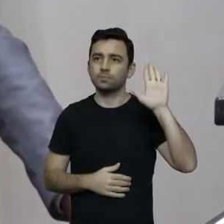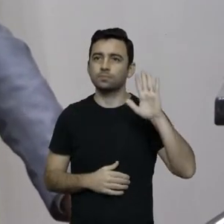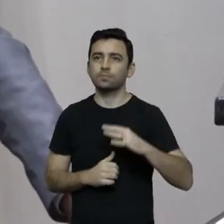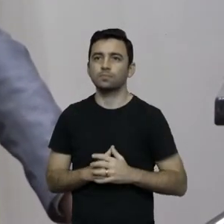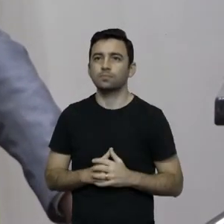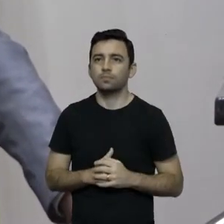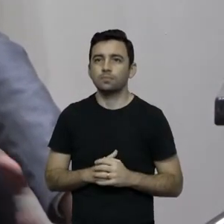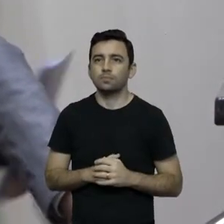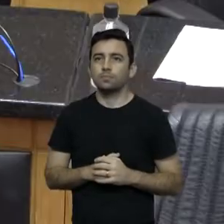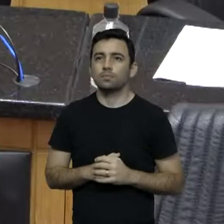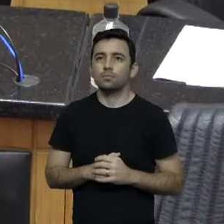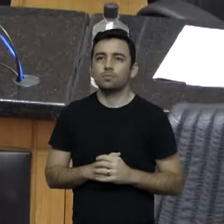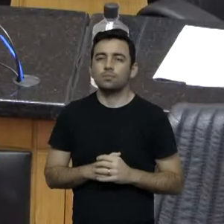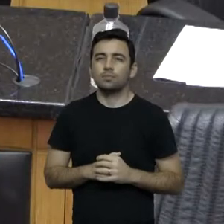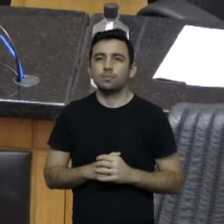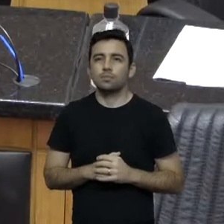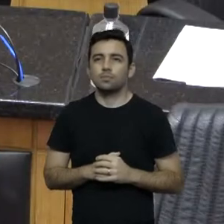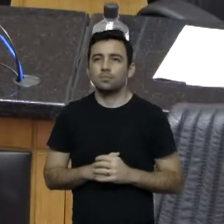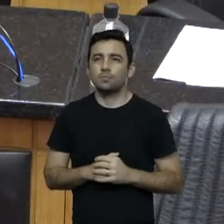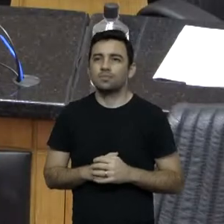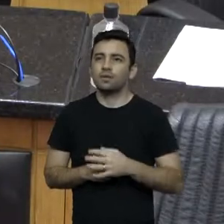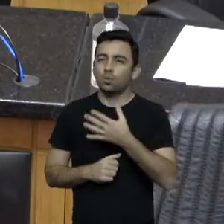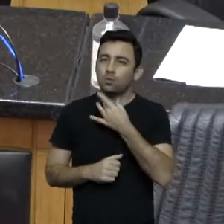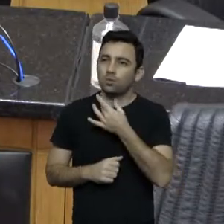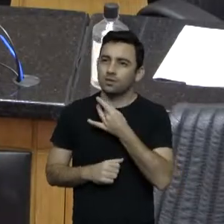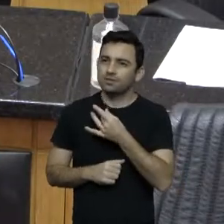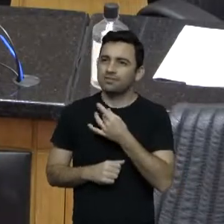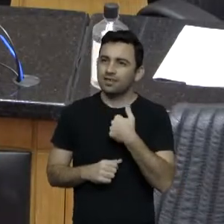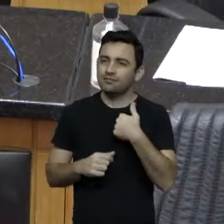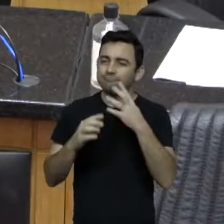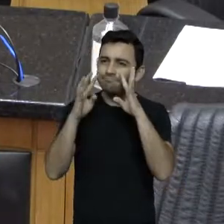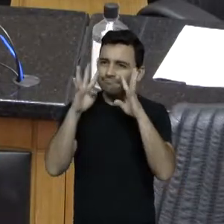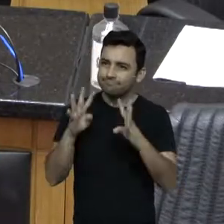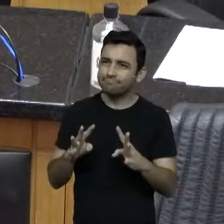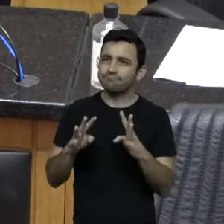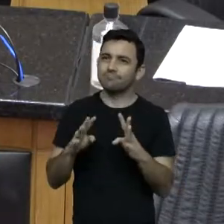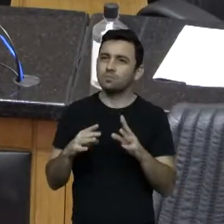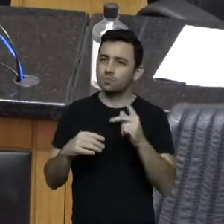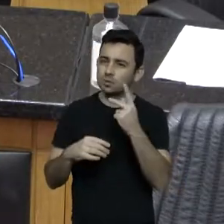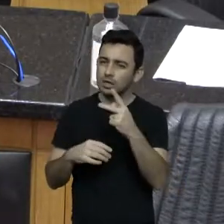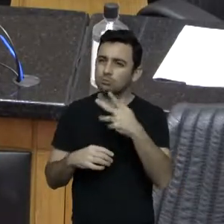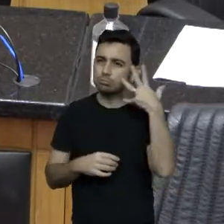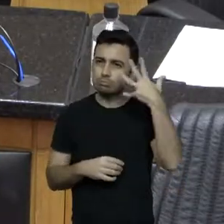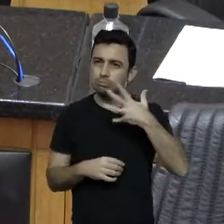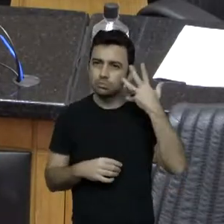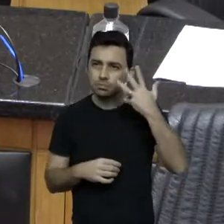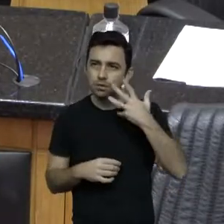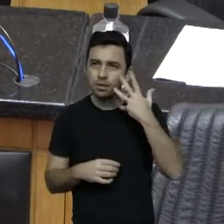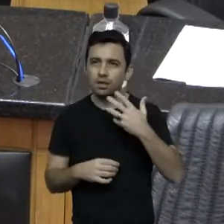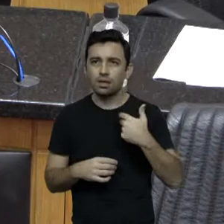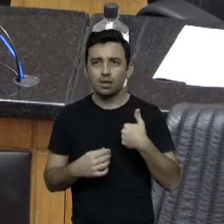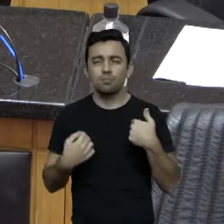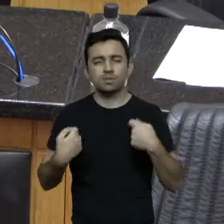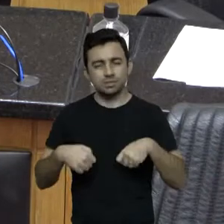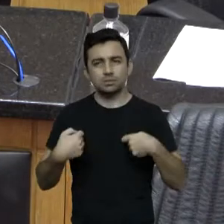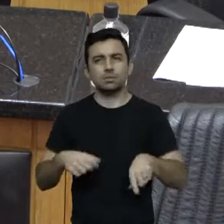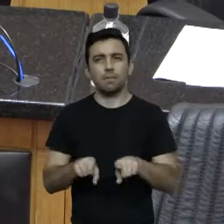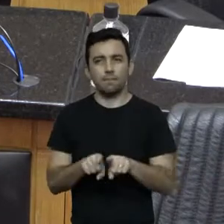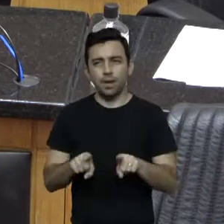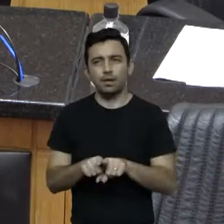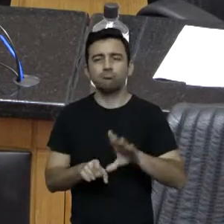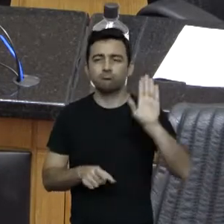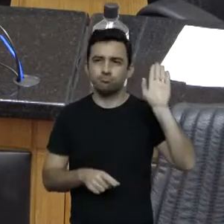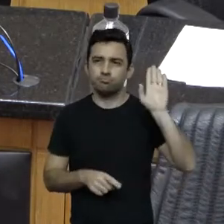muita alegria tá cobalchini eu acompanhava atentamente aqui a sua fale não poderia deixar de fazer uma parte